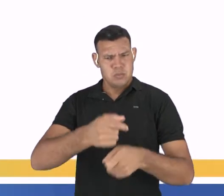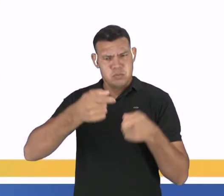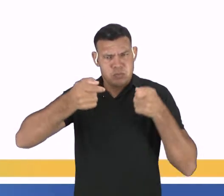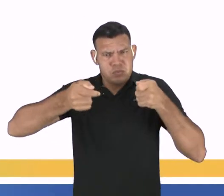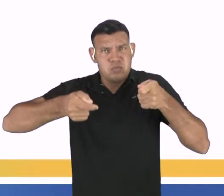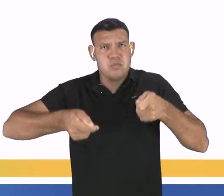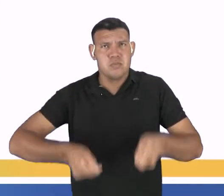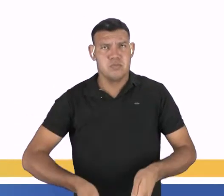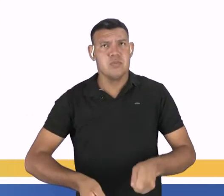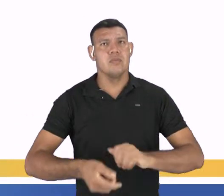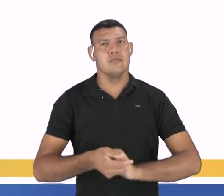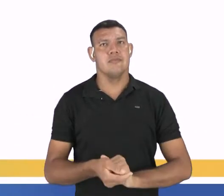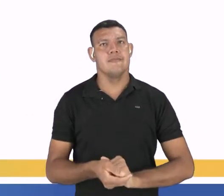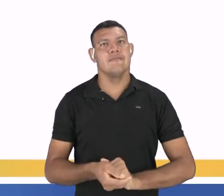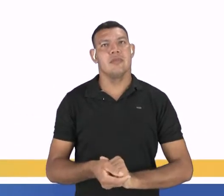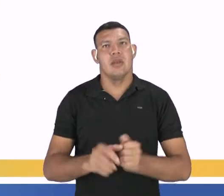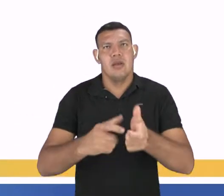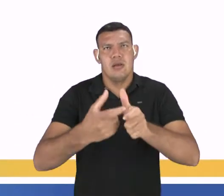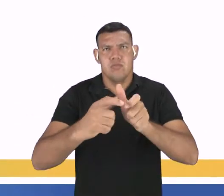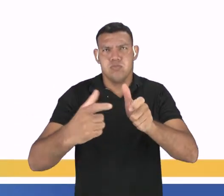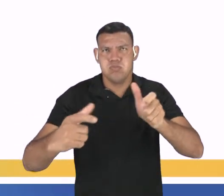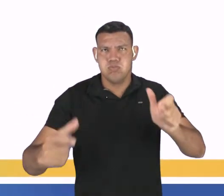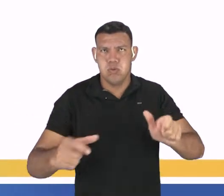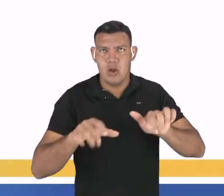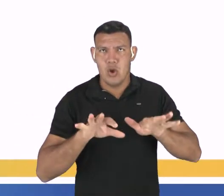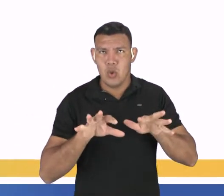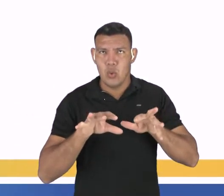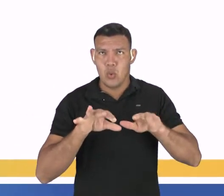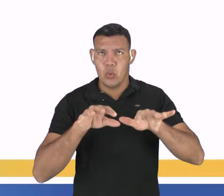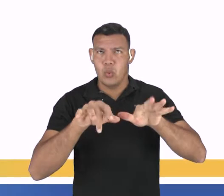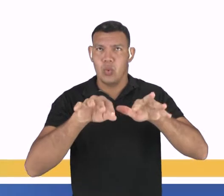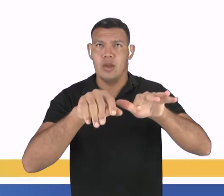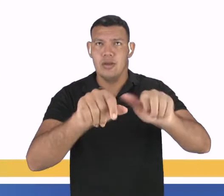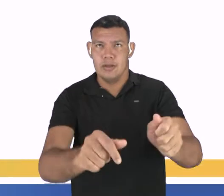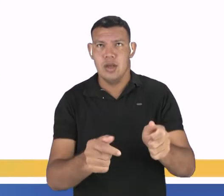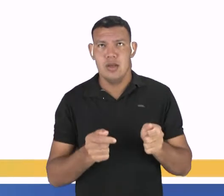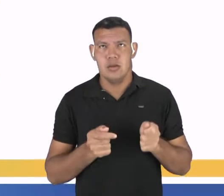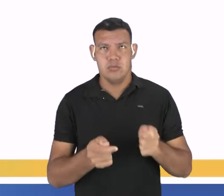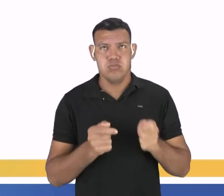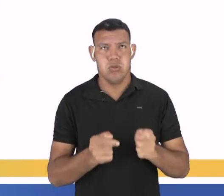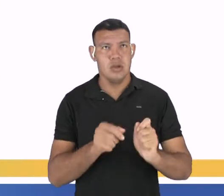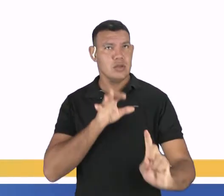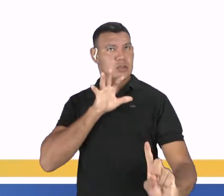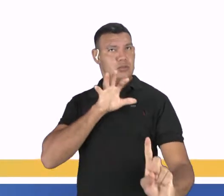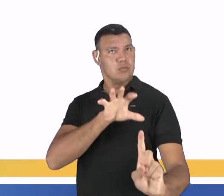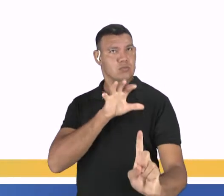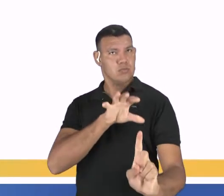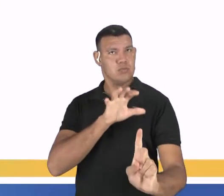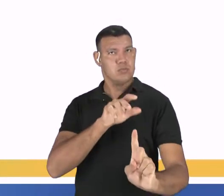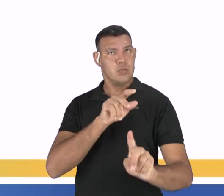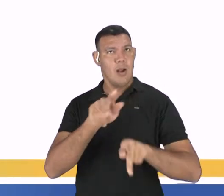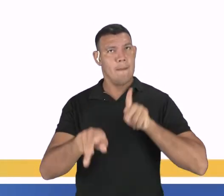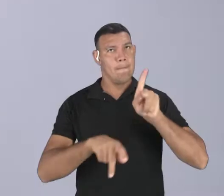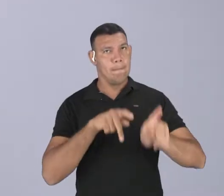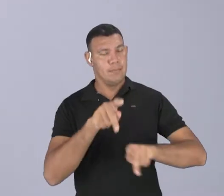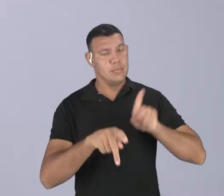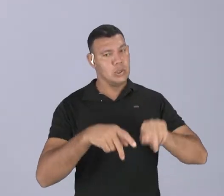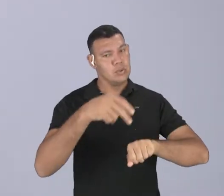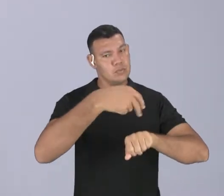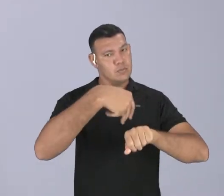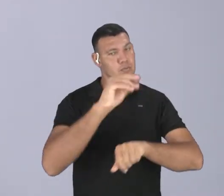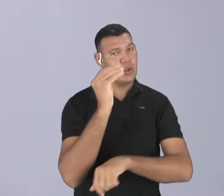povos ou nações mais fracas. Cabe aqui também citar uma distinção entre colonialismo e imperialismo, porque, apesar